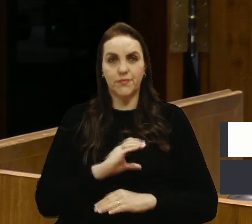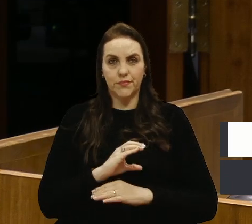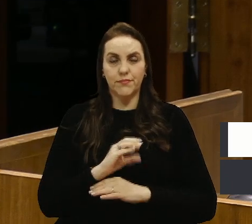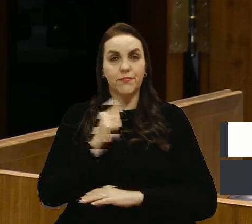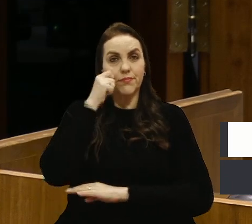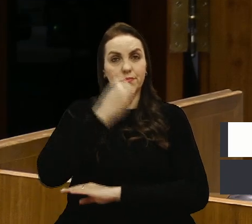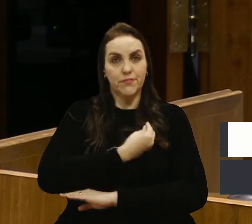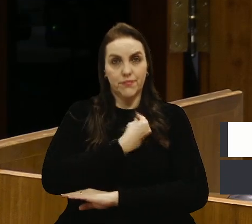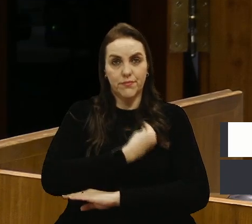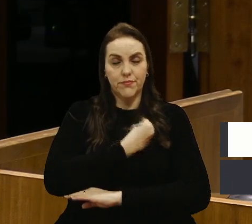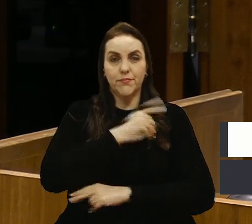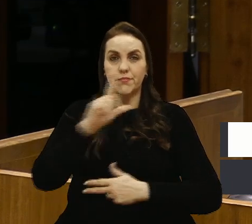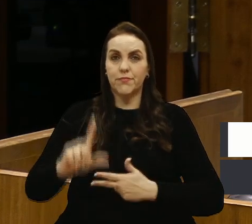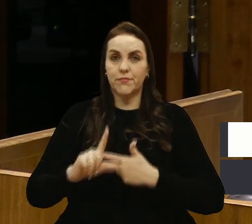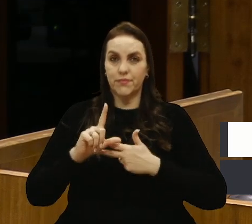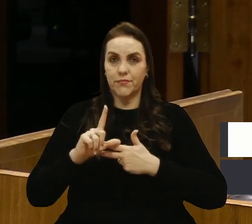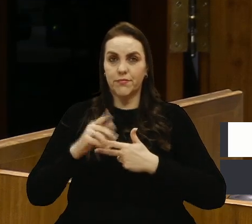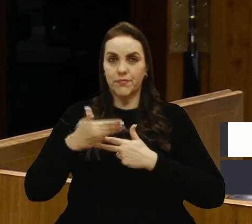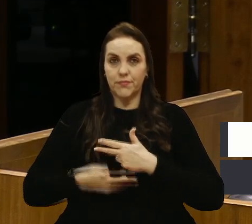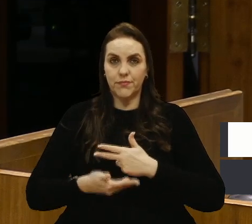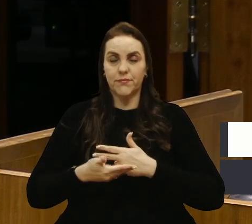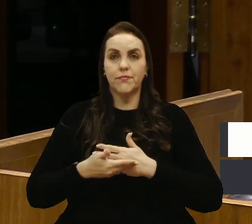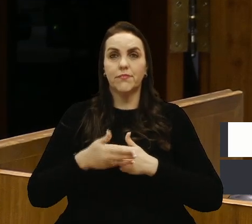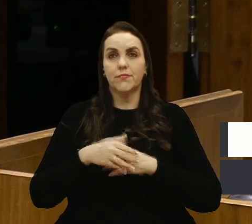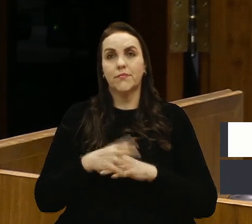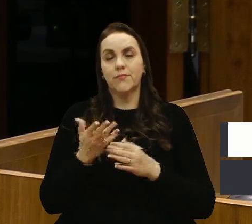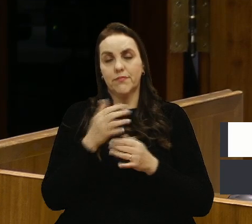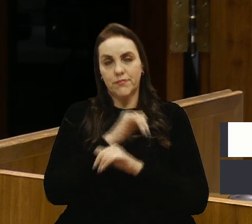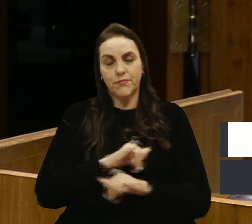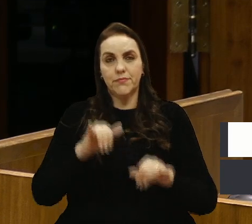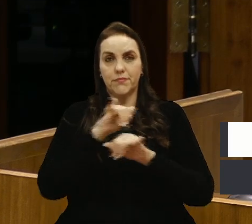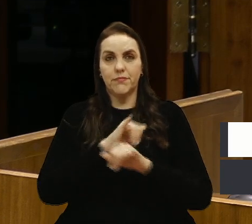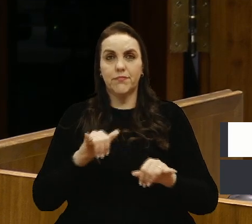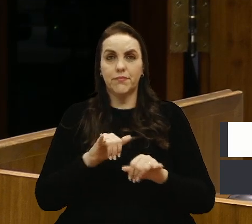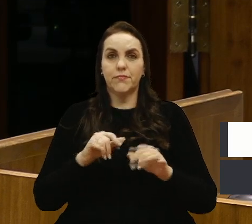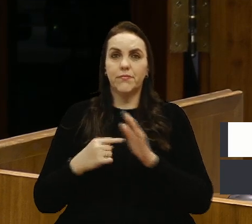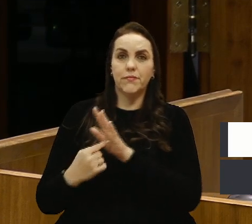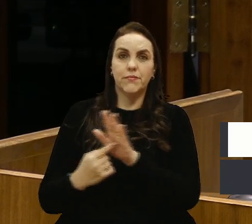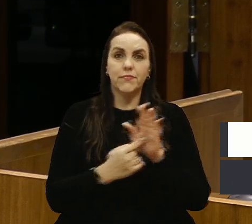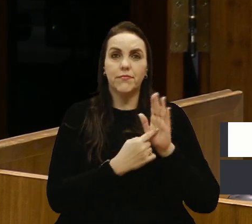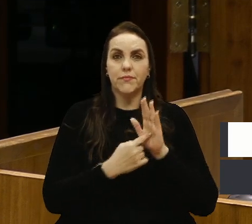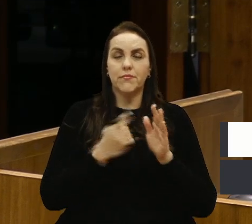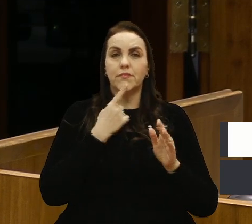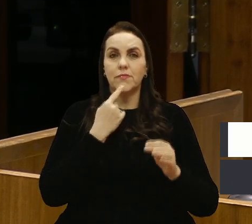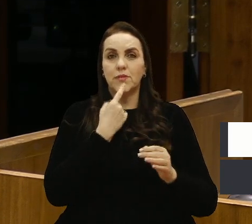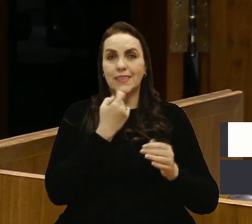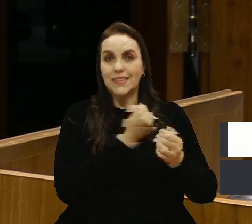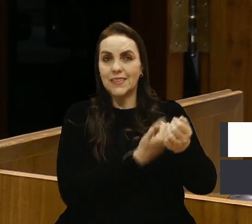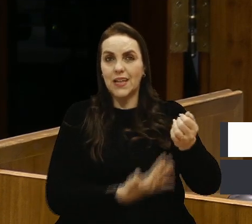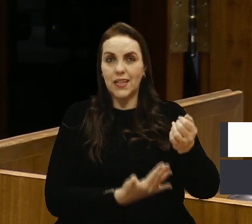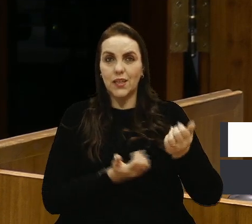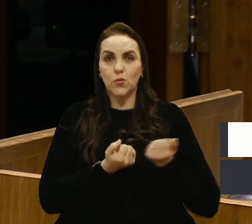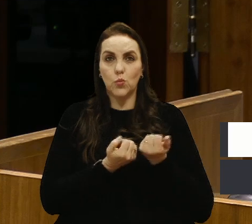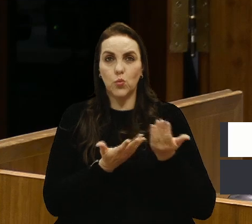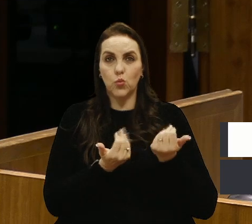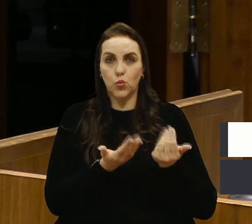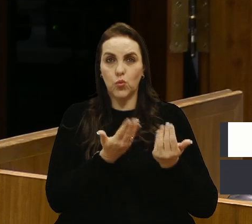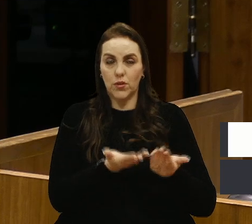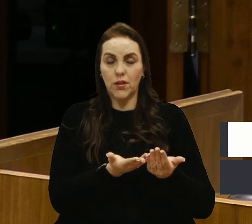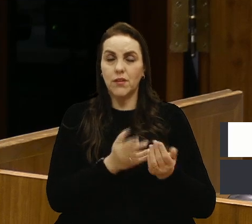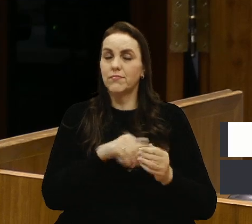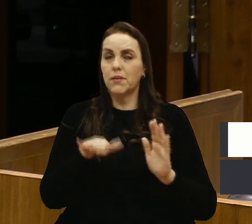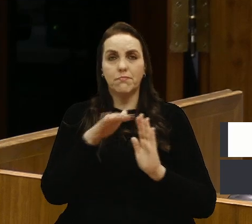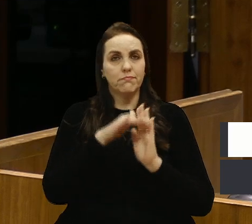Casa Legislativa nesta mobilização demonstra a doação de sangue é uma pausa que transcende instituição e